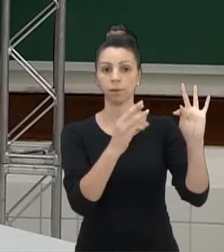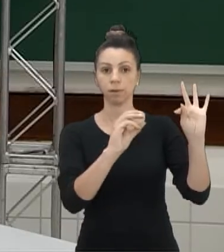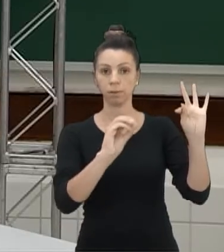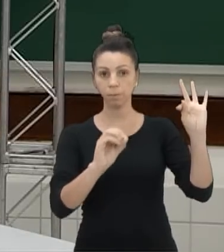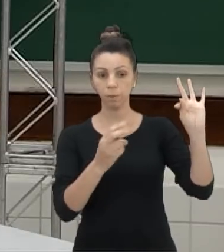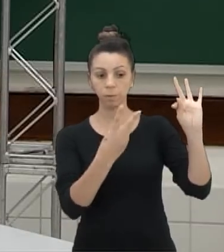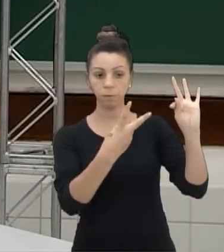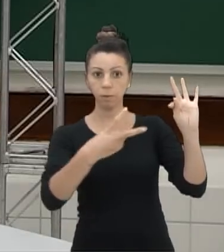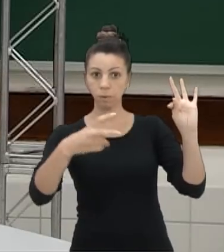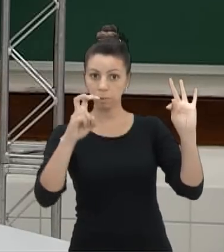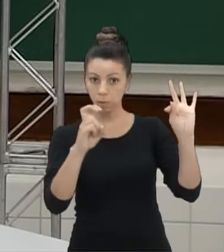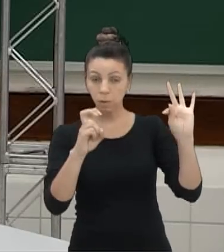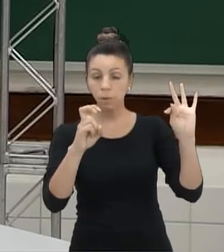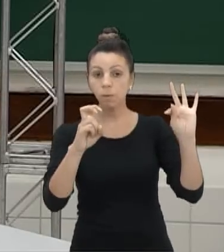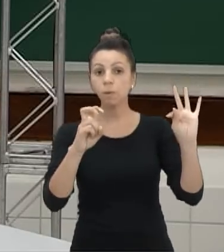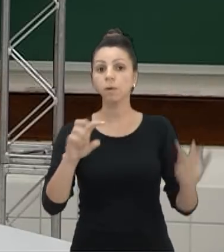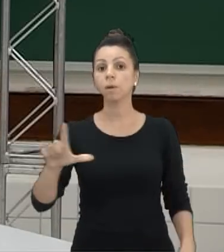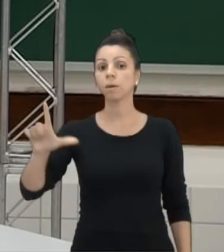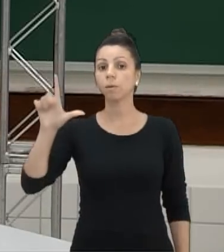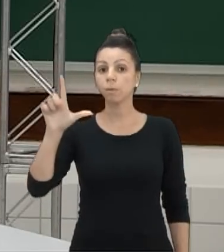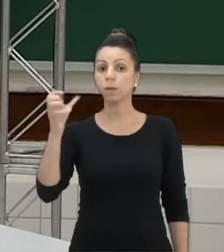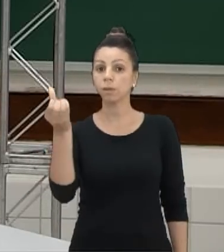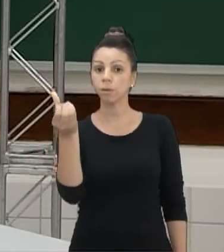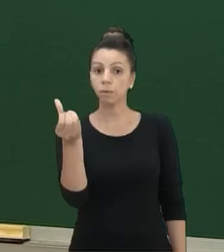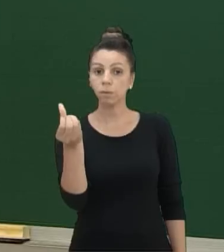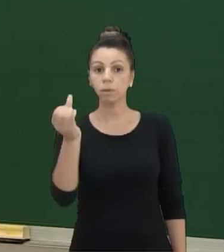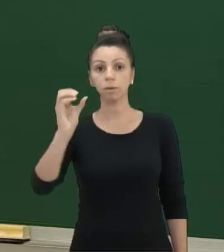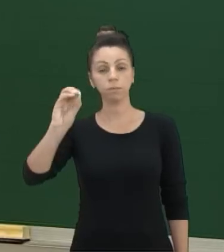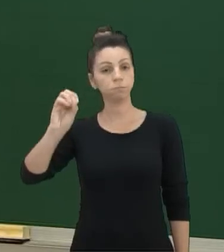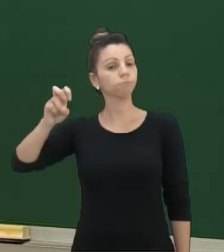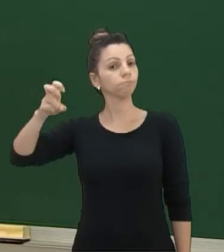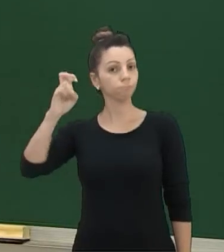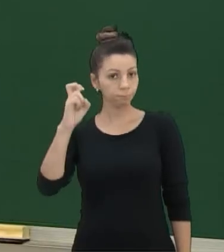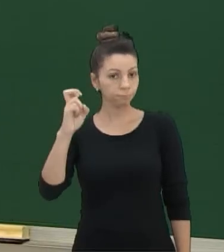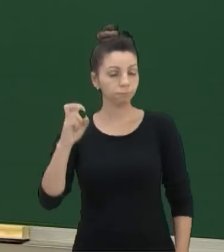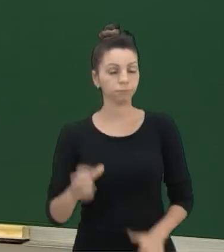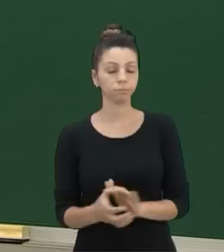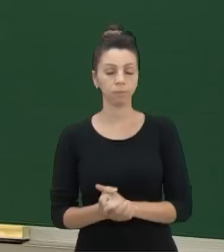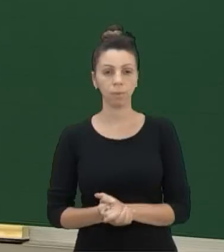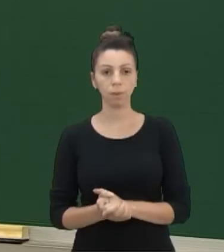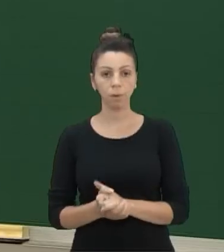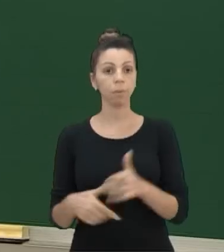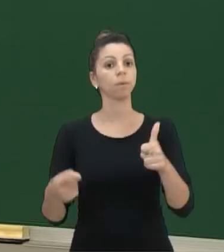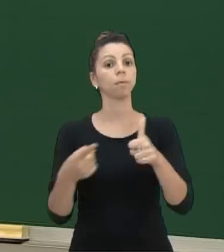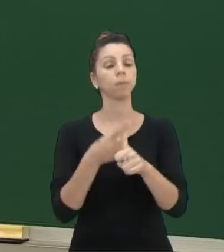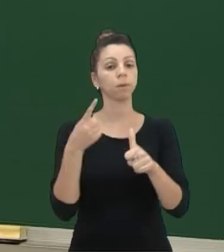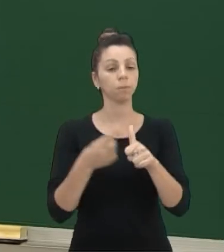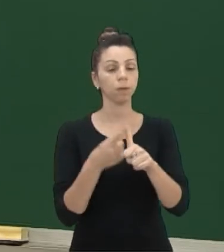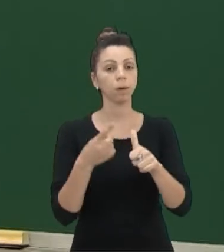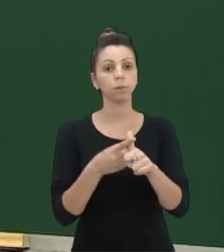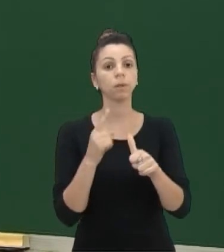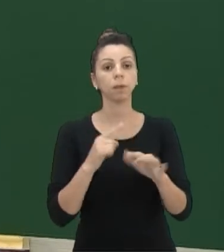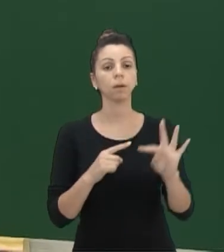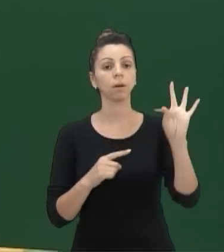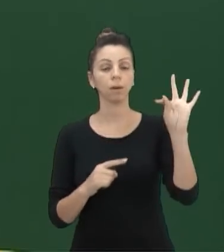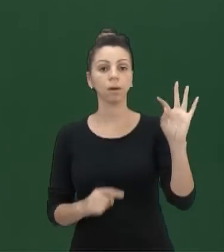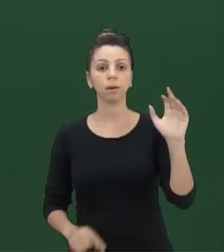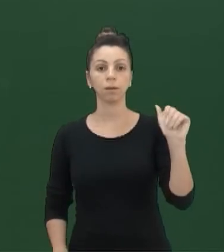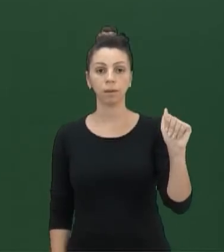esse exercício no quadro agora. Então, a primeira coisa que a gente vai ter de fazer é pegar a tarefa. A